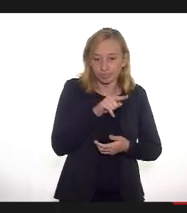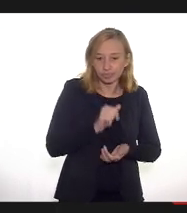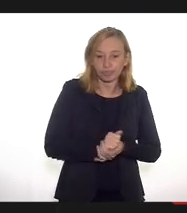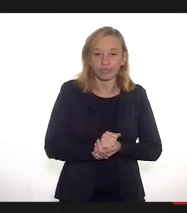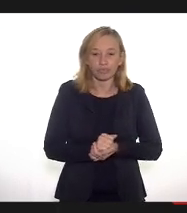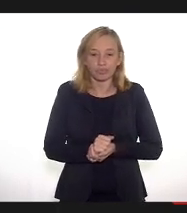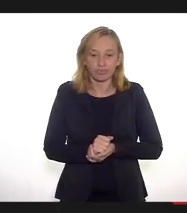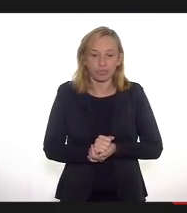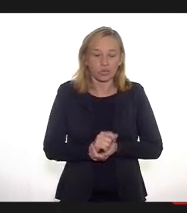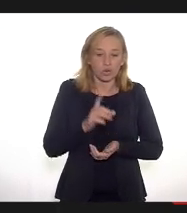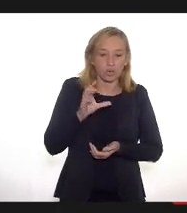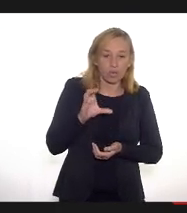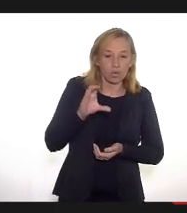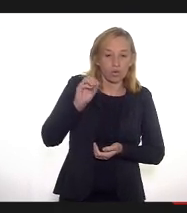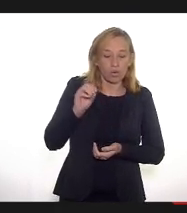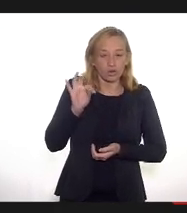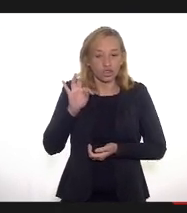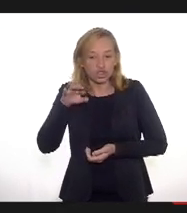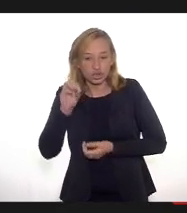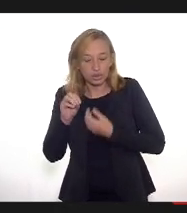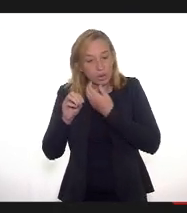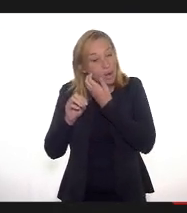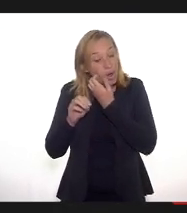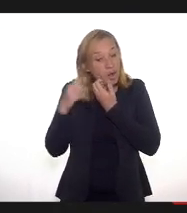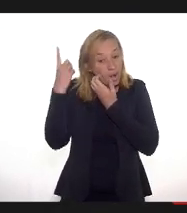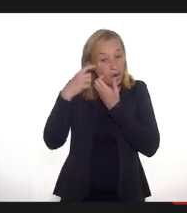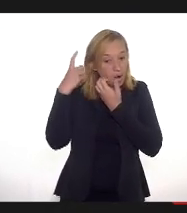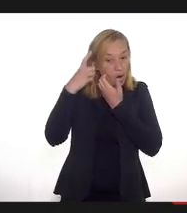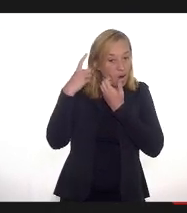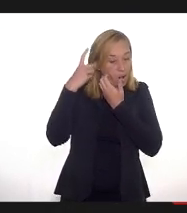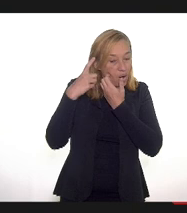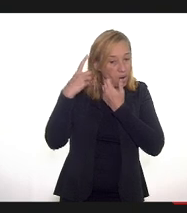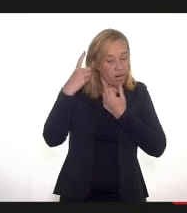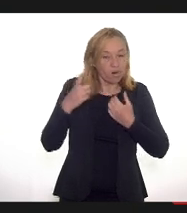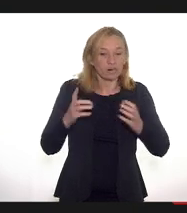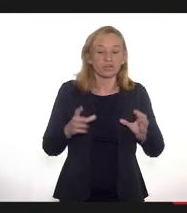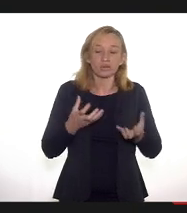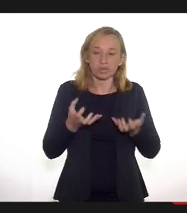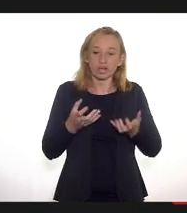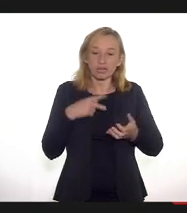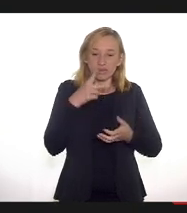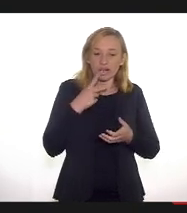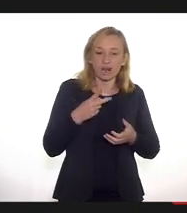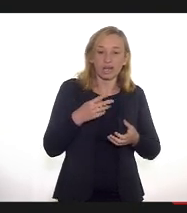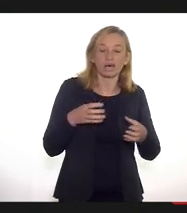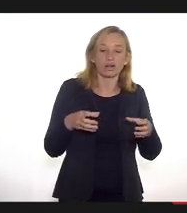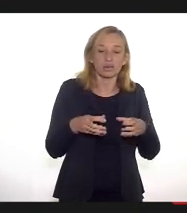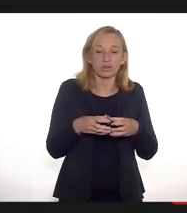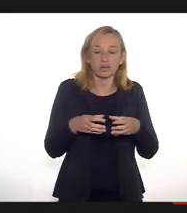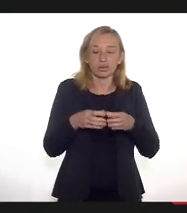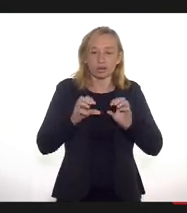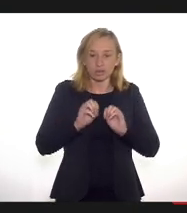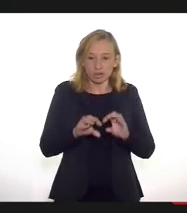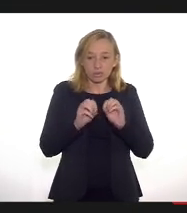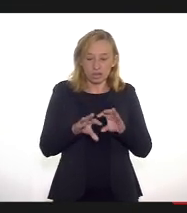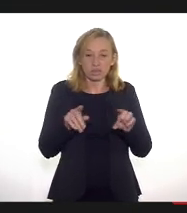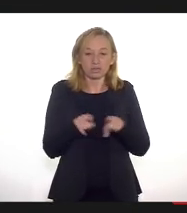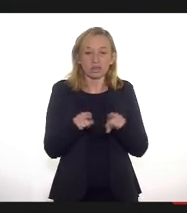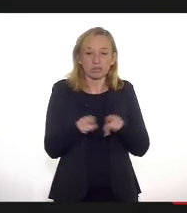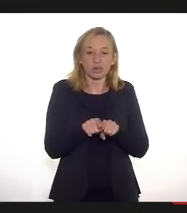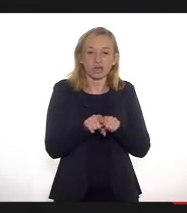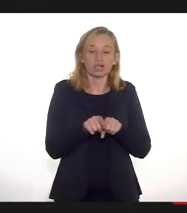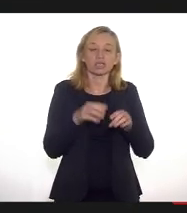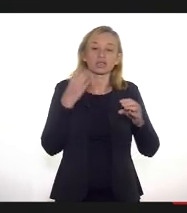questão dos cotistas. Uma preocupação que eu quero dividir aqui com a Comissão de Educação, com a Comissão de Ciência e Tecnologia, com todos e com a